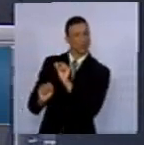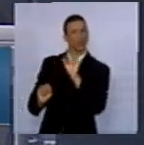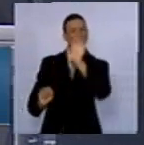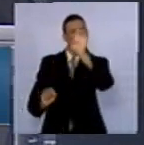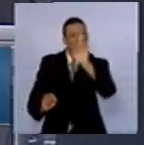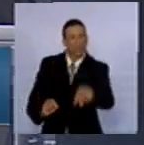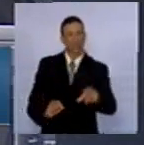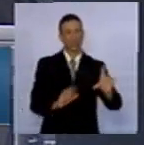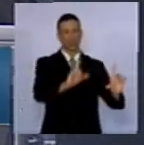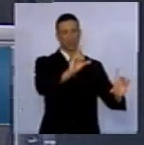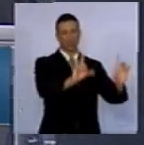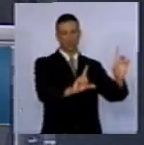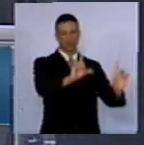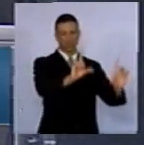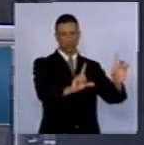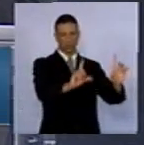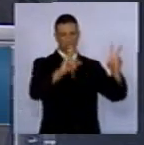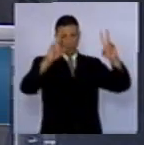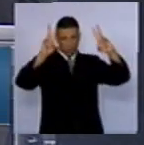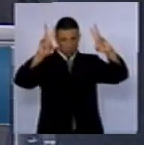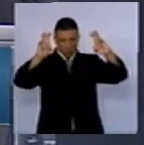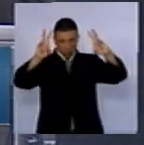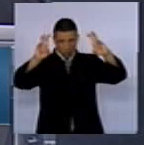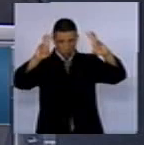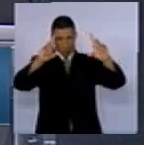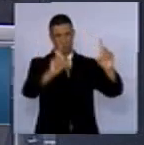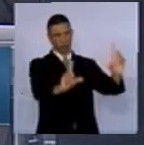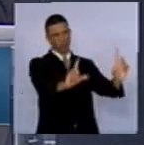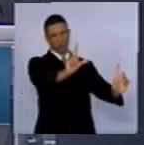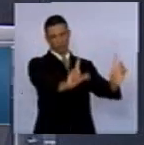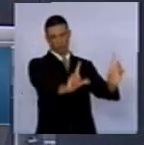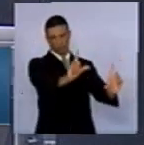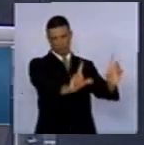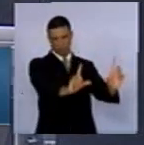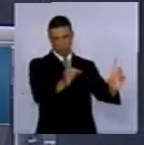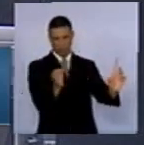televisão nós estamos falando de televisão